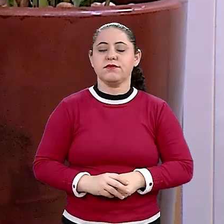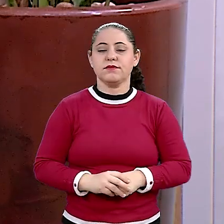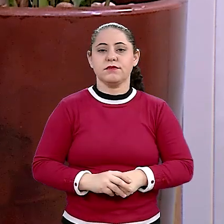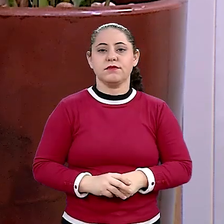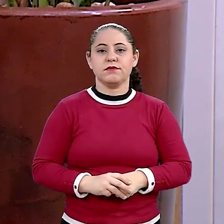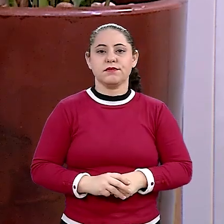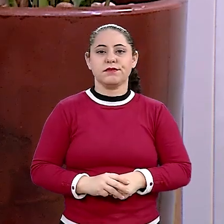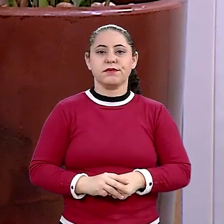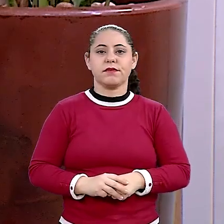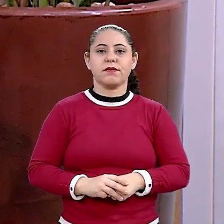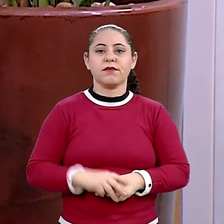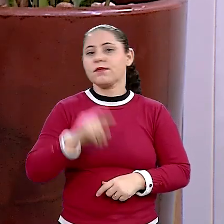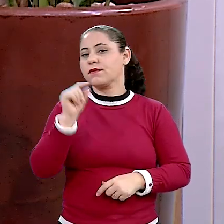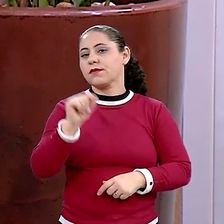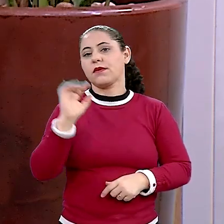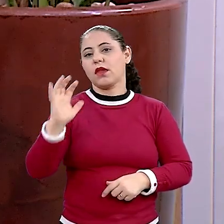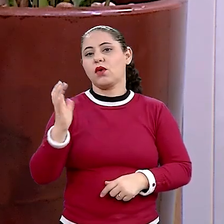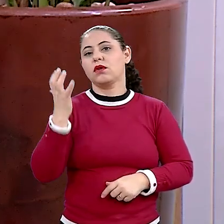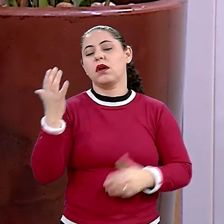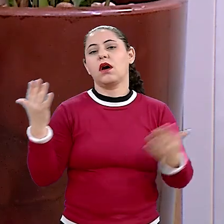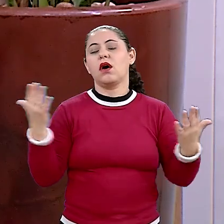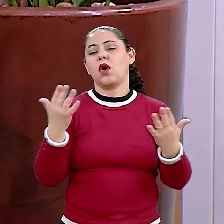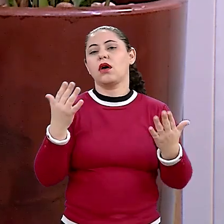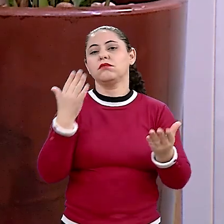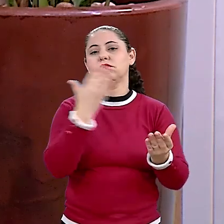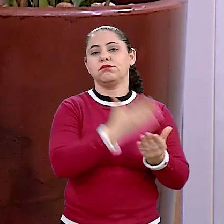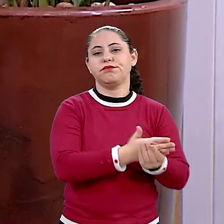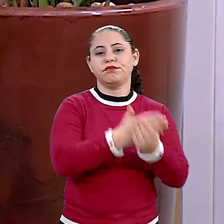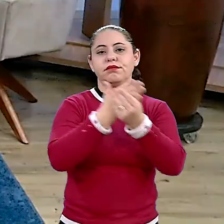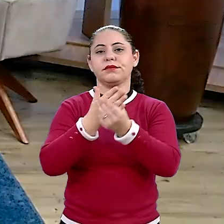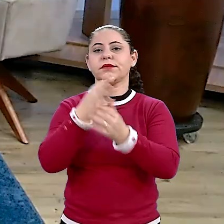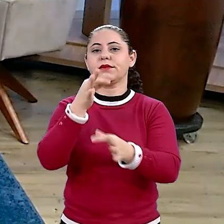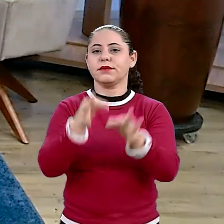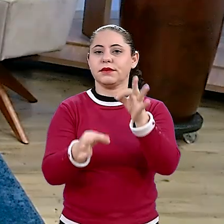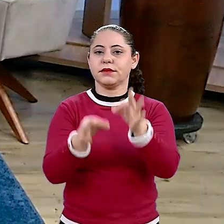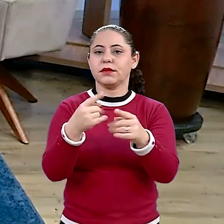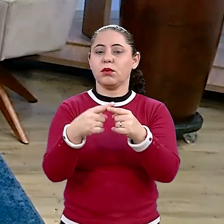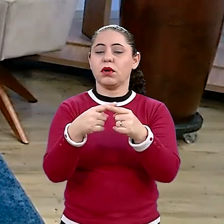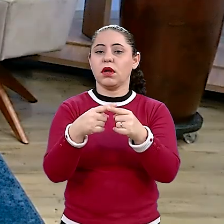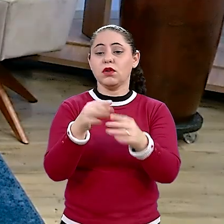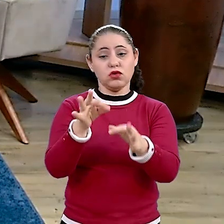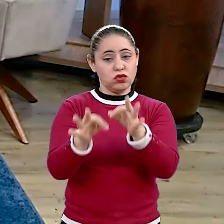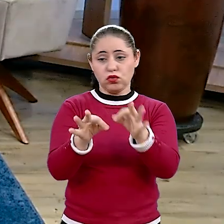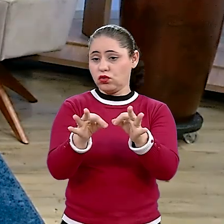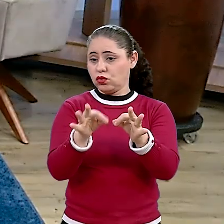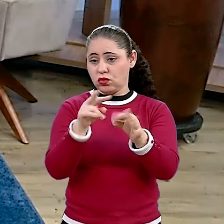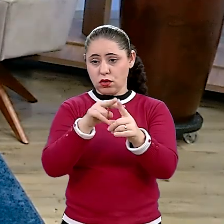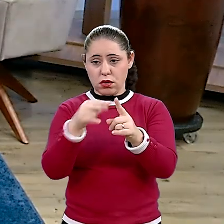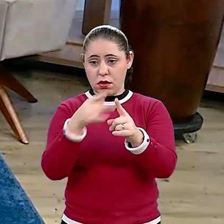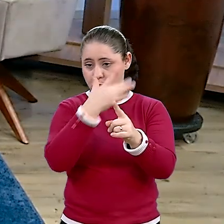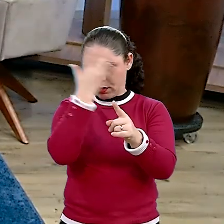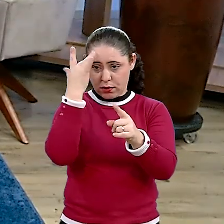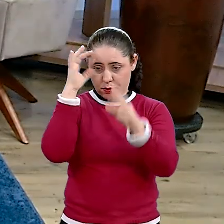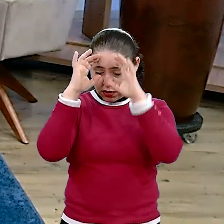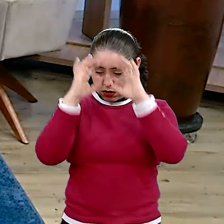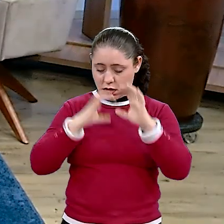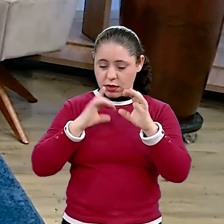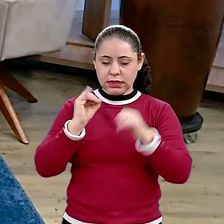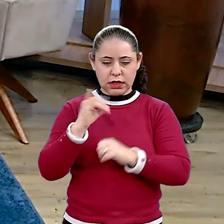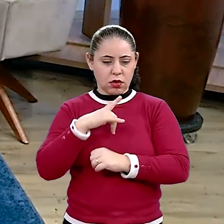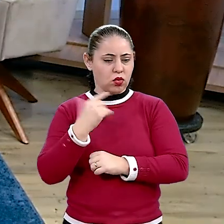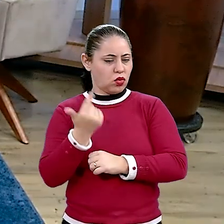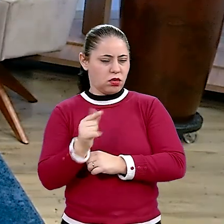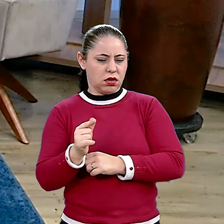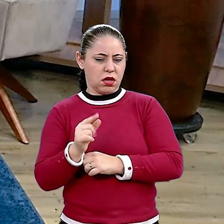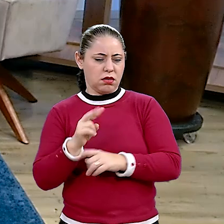assim, está ocorrendo agora a chamada judicialização, porque é justo da perspectiva do cidadão que se ele não